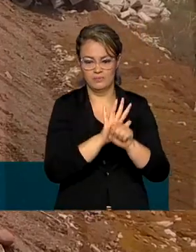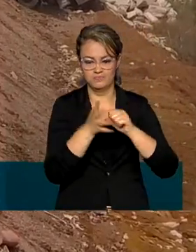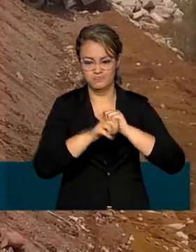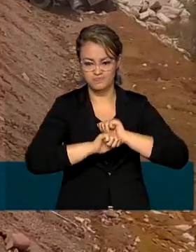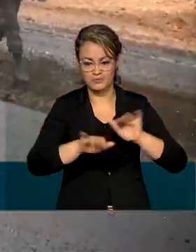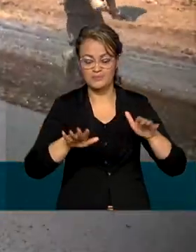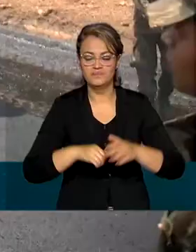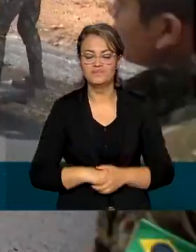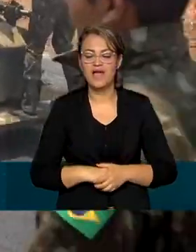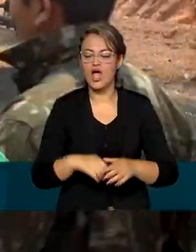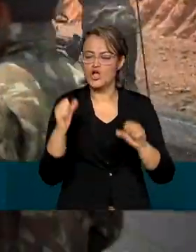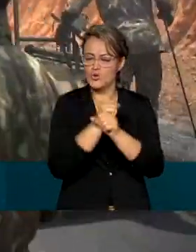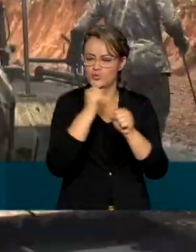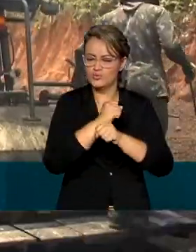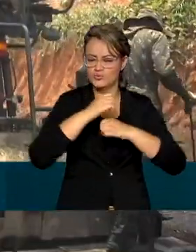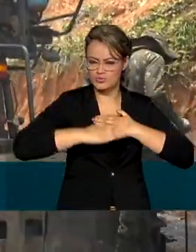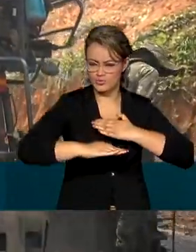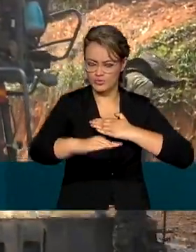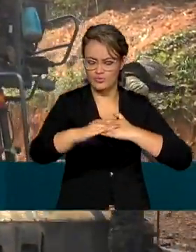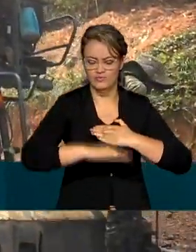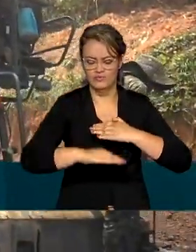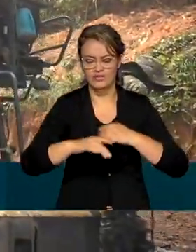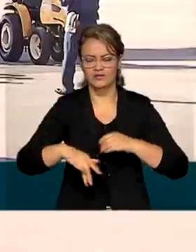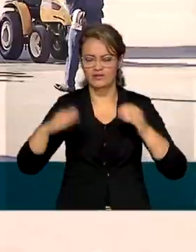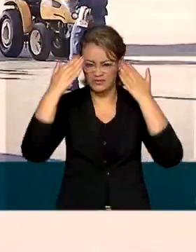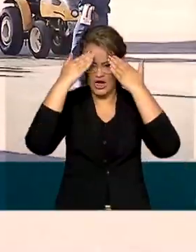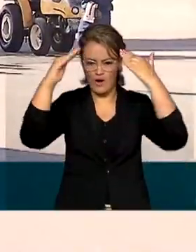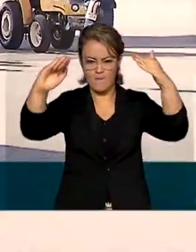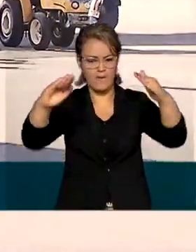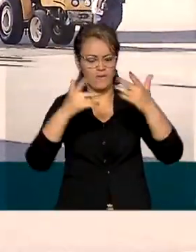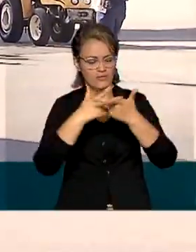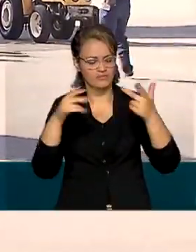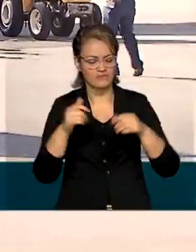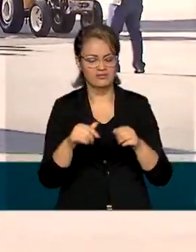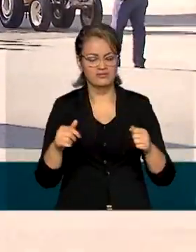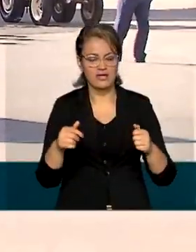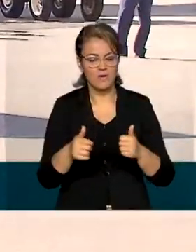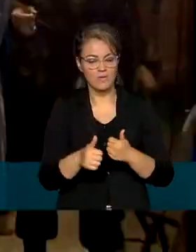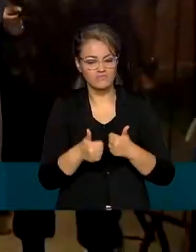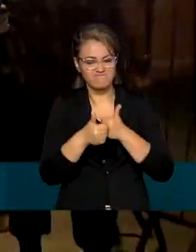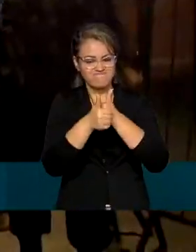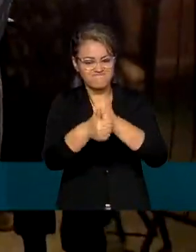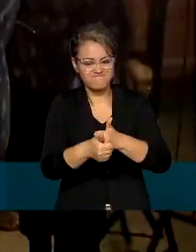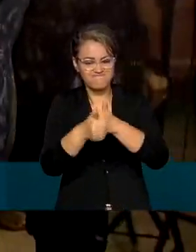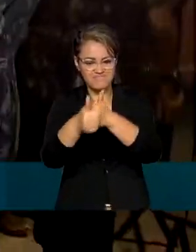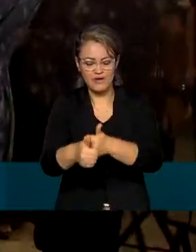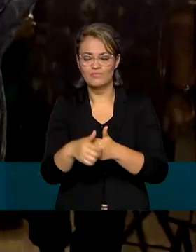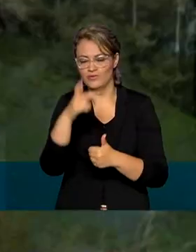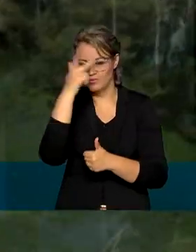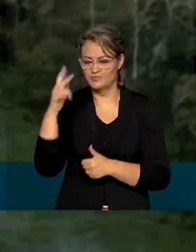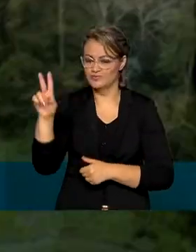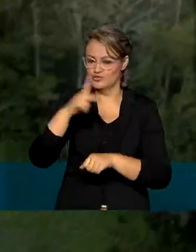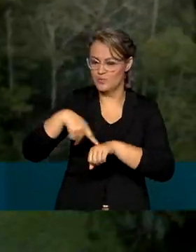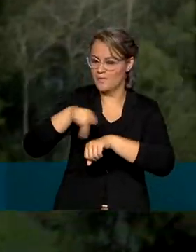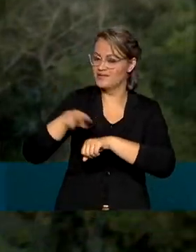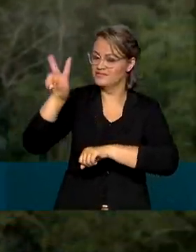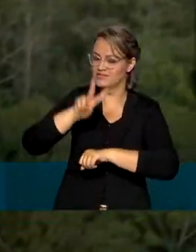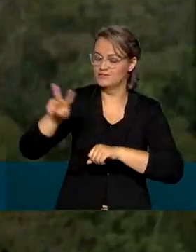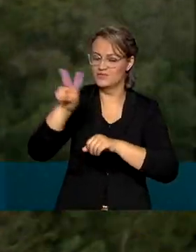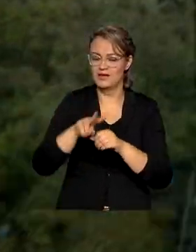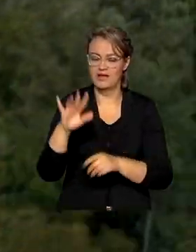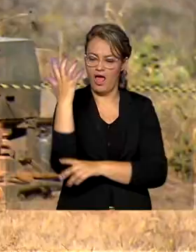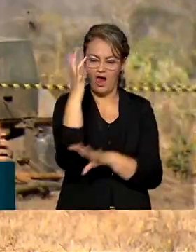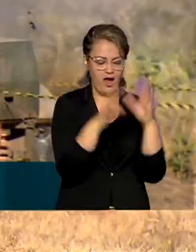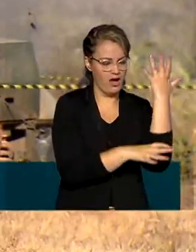Construção de rodovias, barragens e aeroportos, acolhida especial aos venezuelanos, combate aos